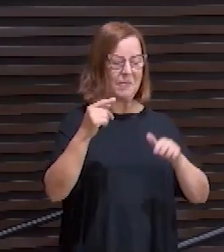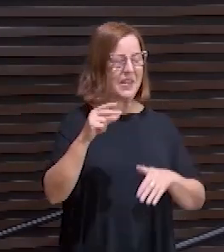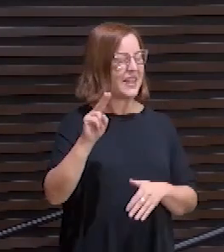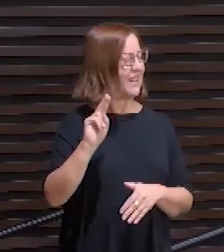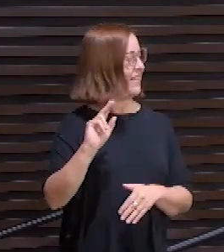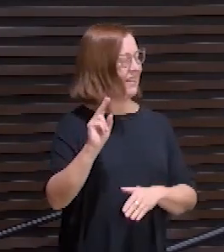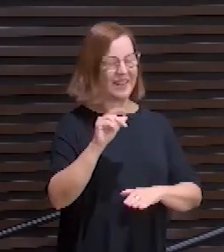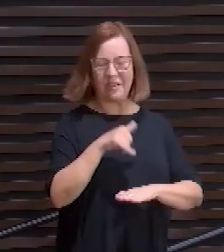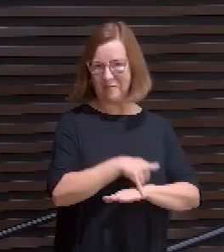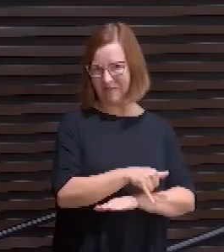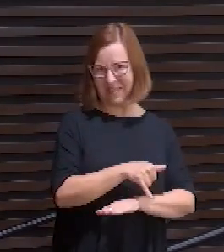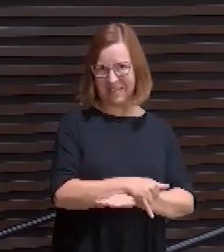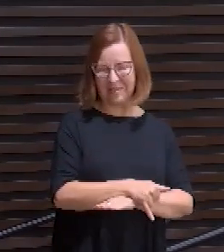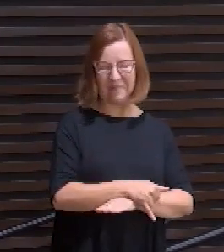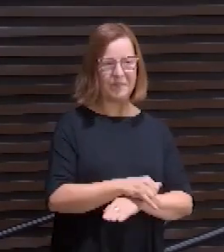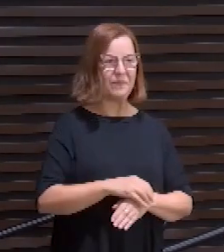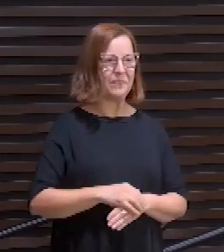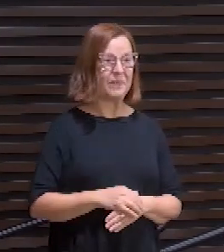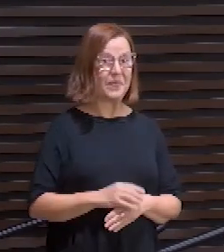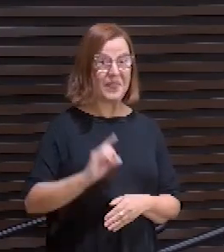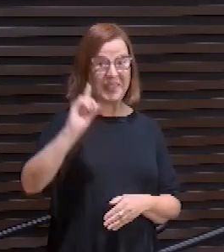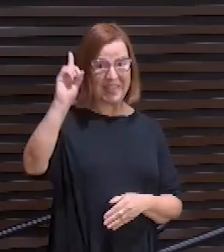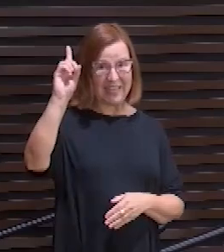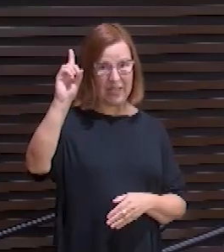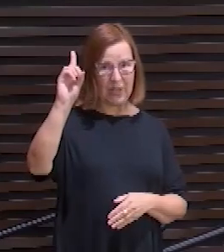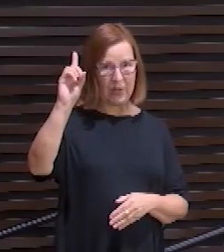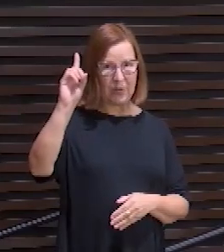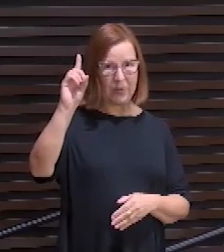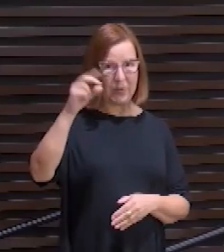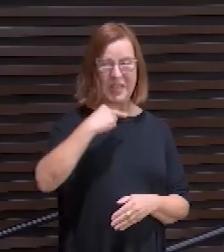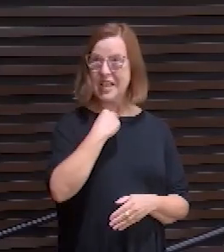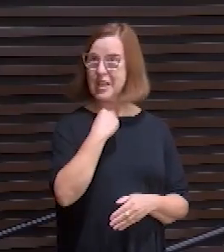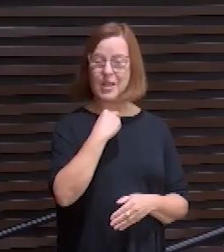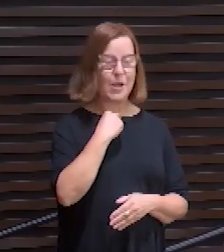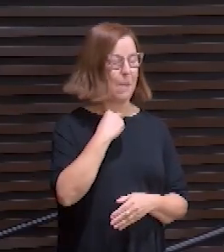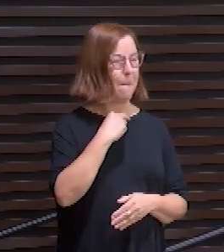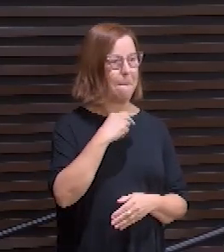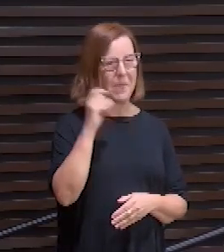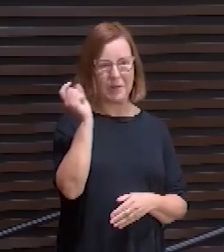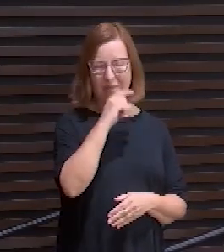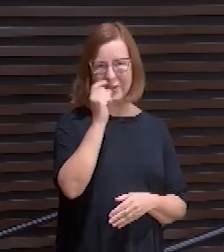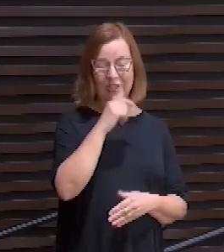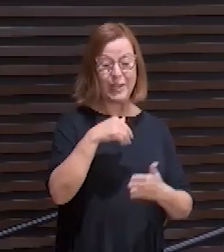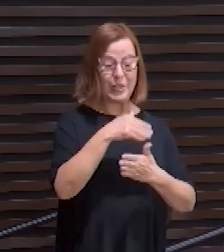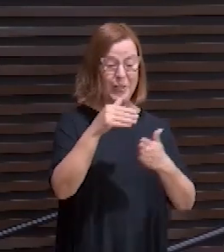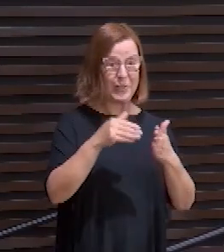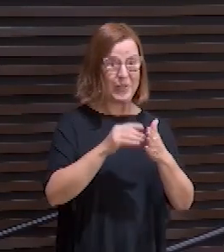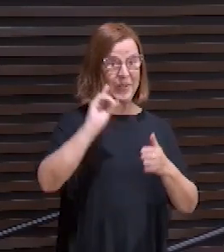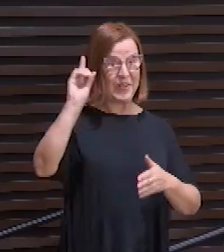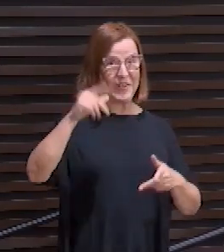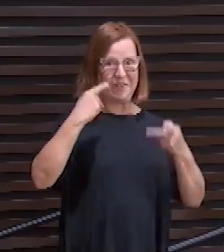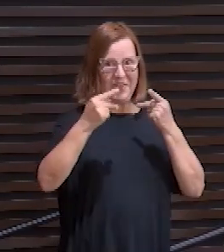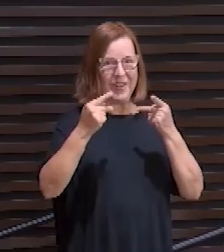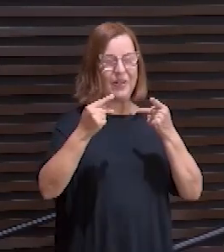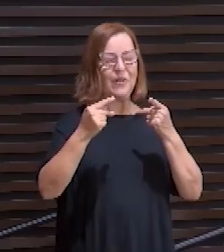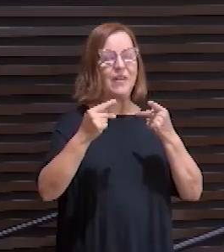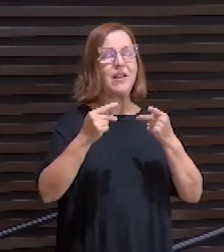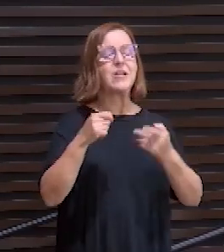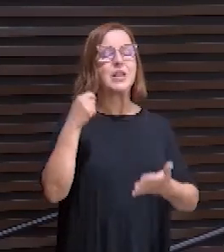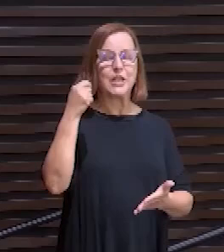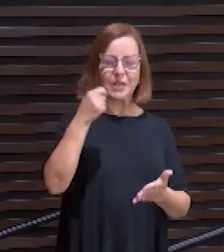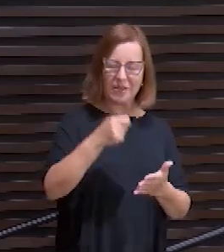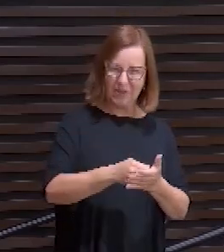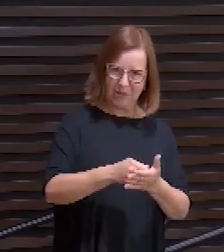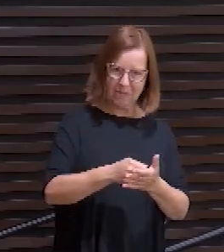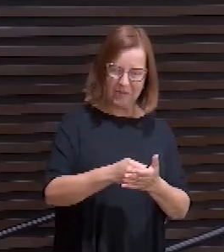foi dito aqui. Ele é um Deus que não pode mentir. Tudo que Ele falou irá se cumprir